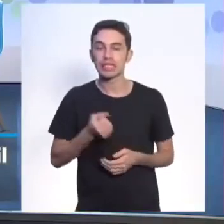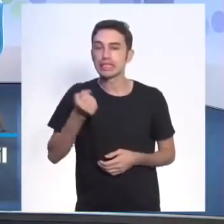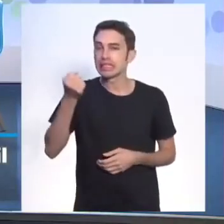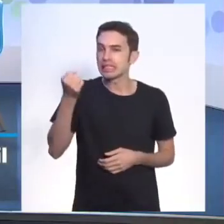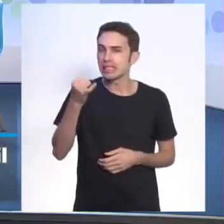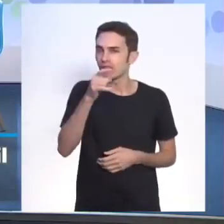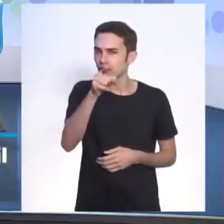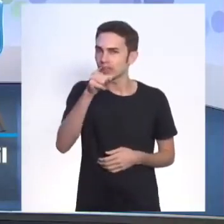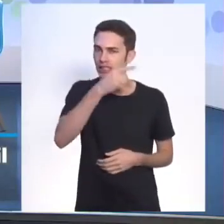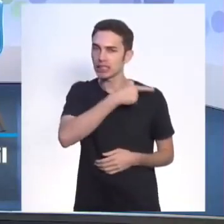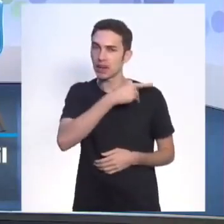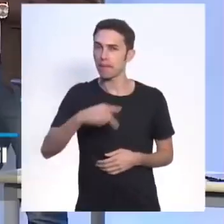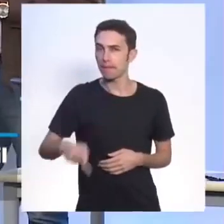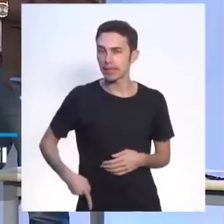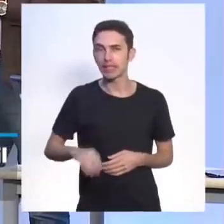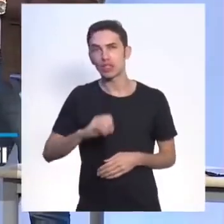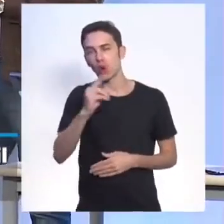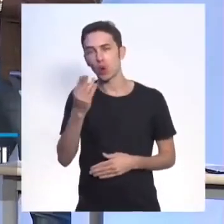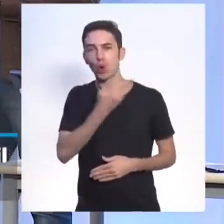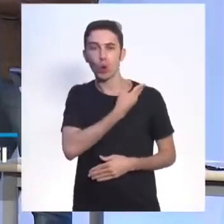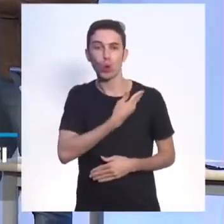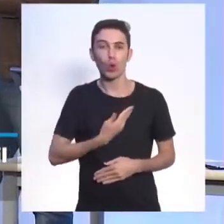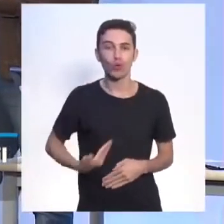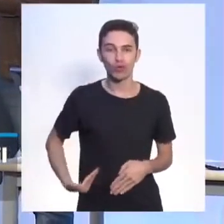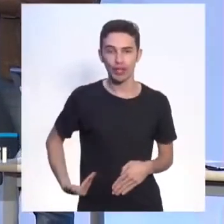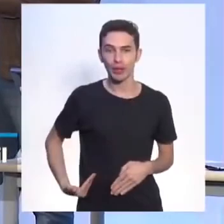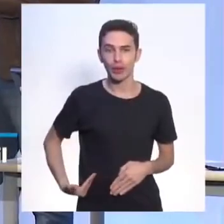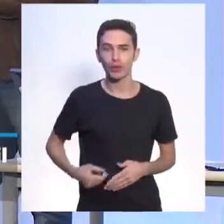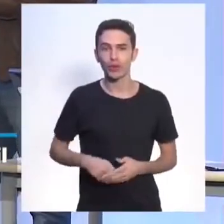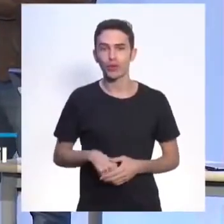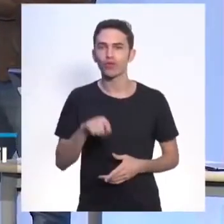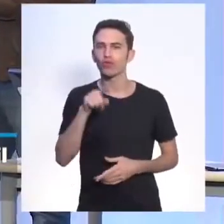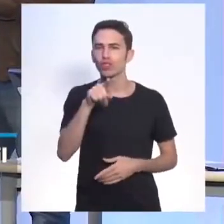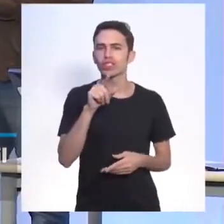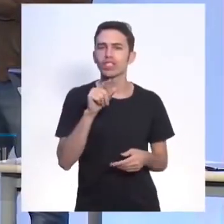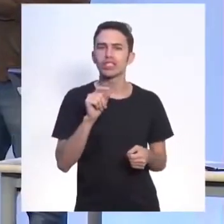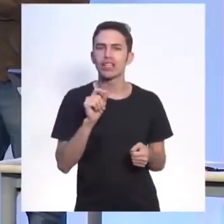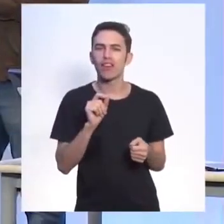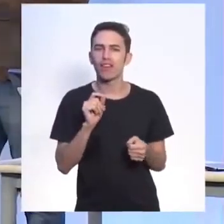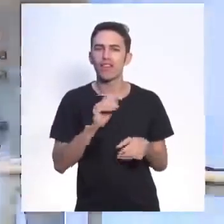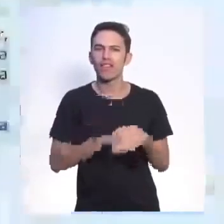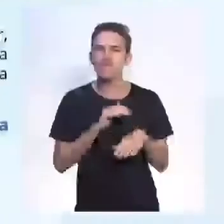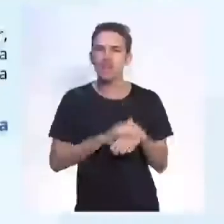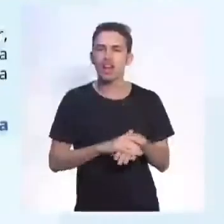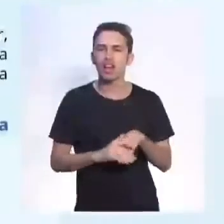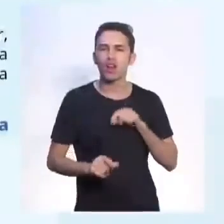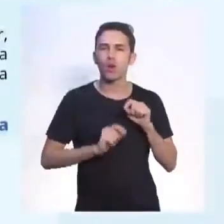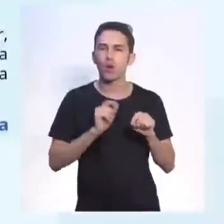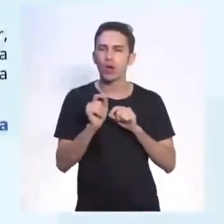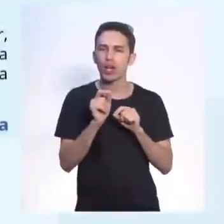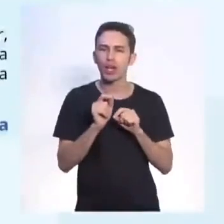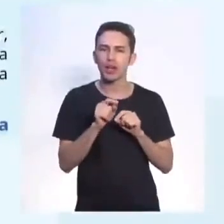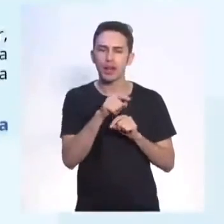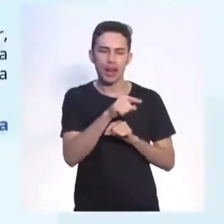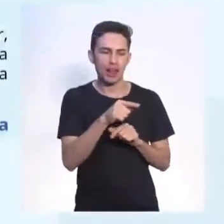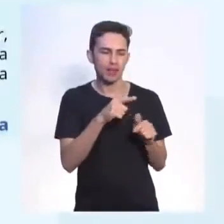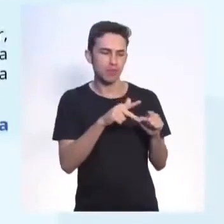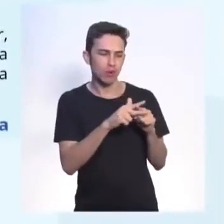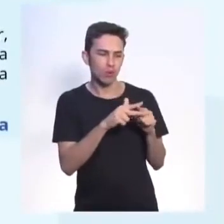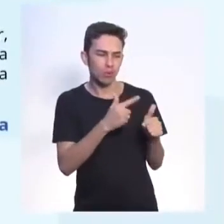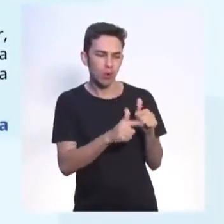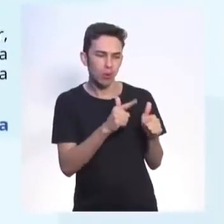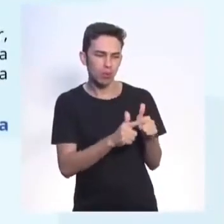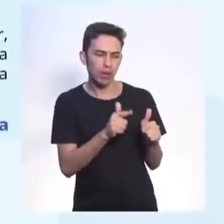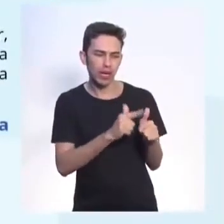fosse presidente ou governador, o que você faria para corrigir eticamente esse problema